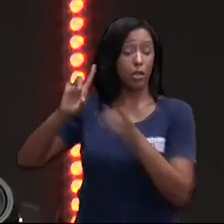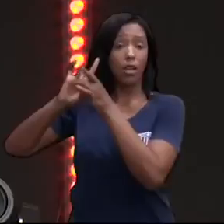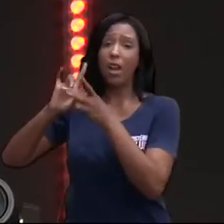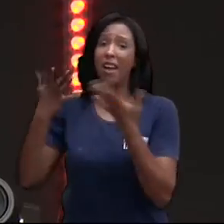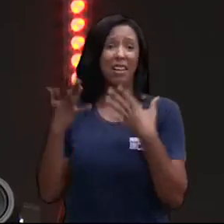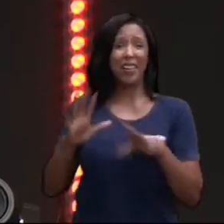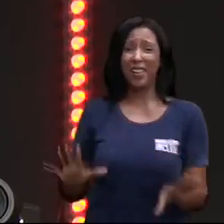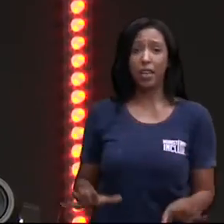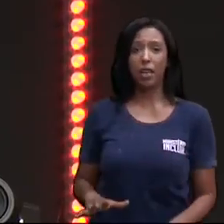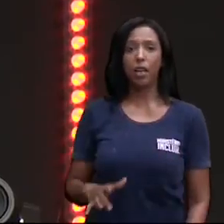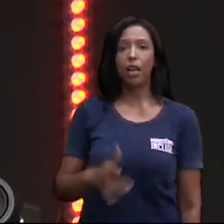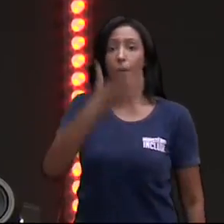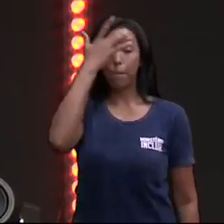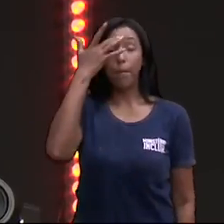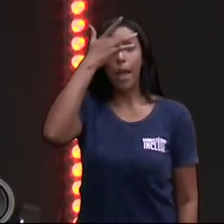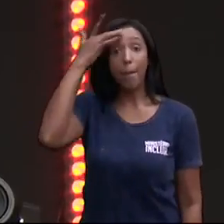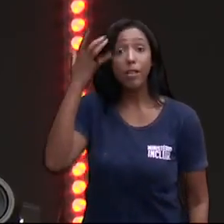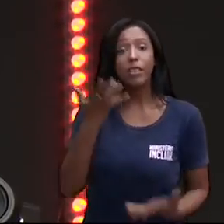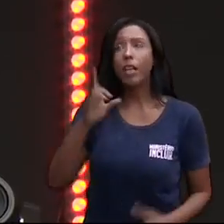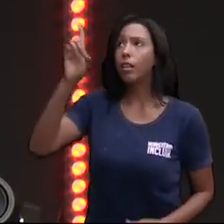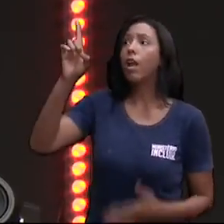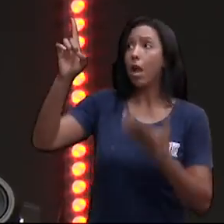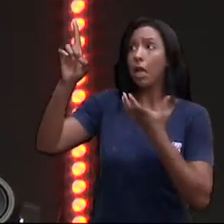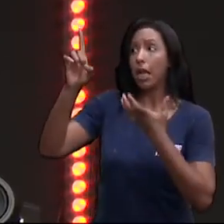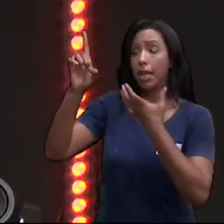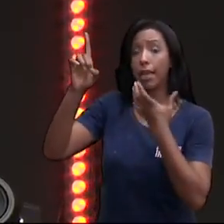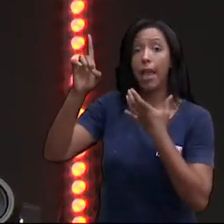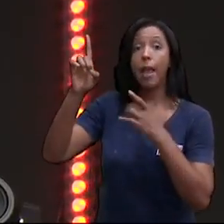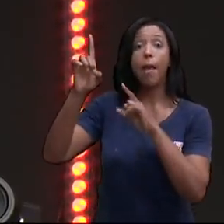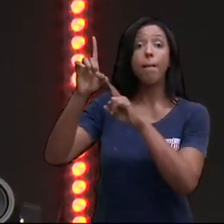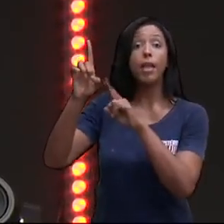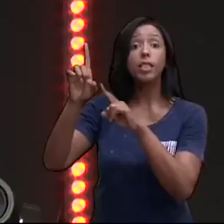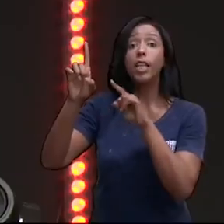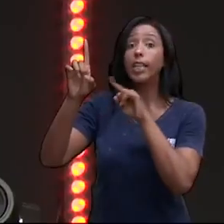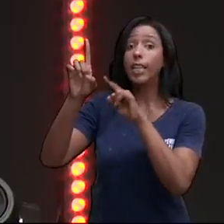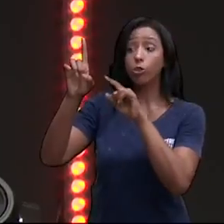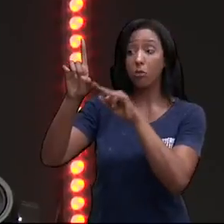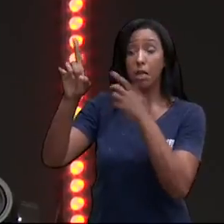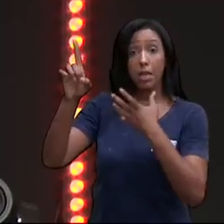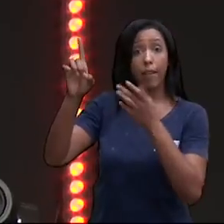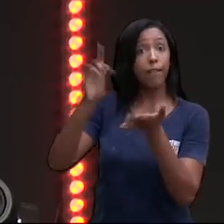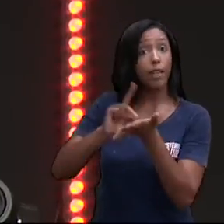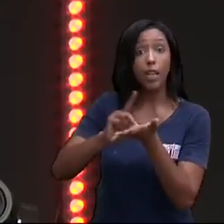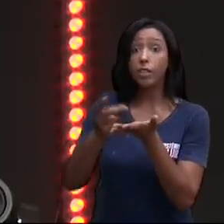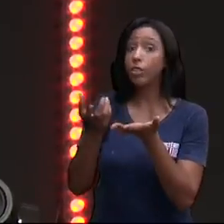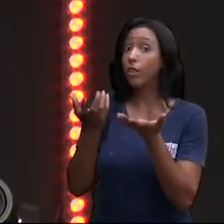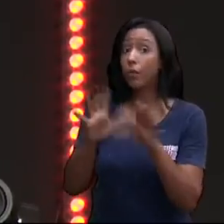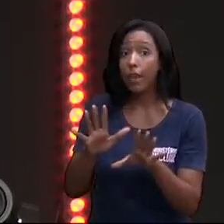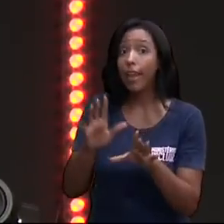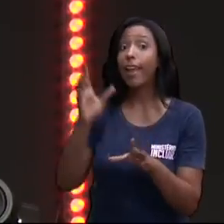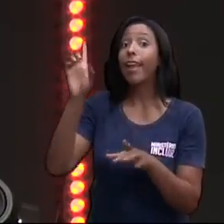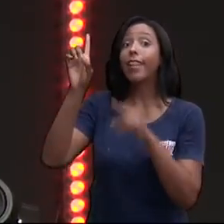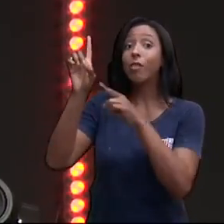que a bênção mas não quer o Deus abenço tem fome de prosperidade sucesso mas não tem fome da Bíblia